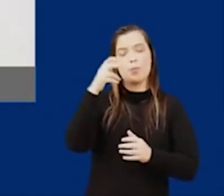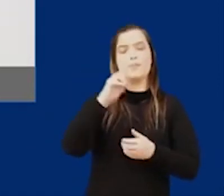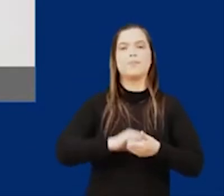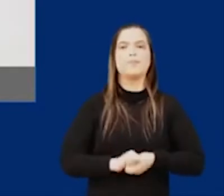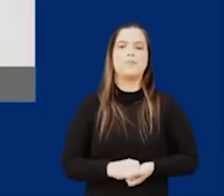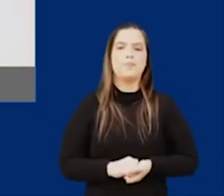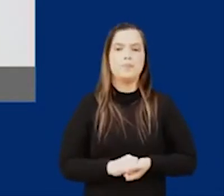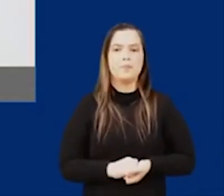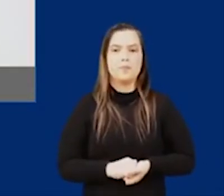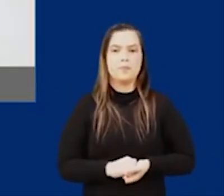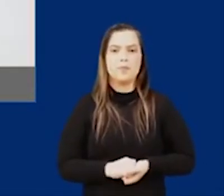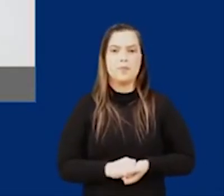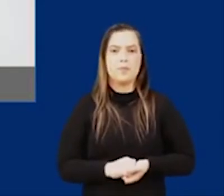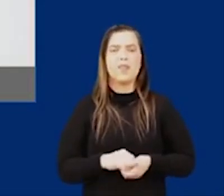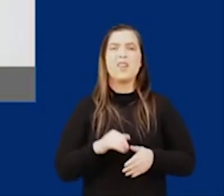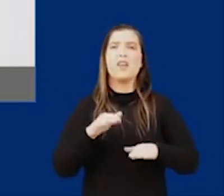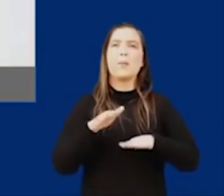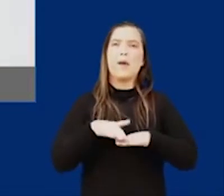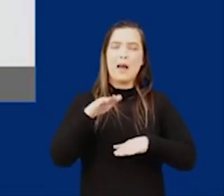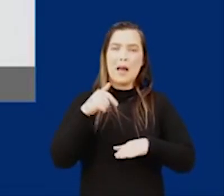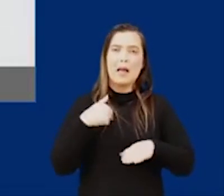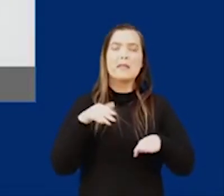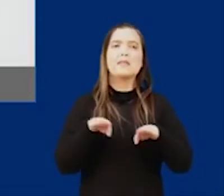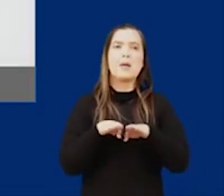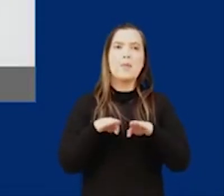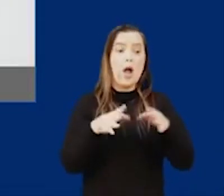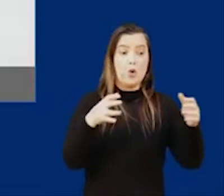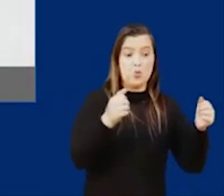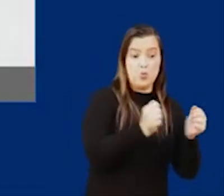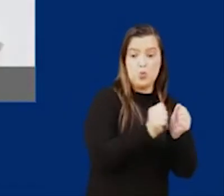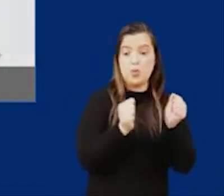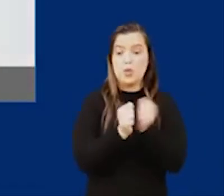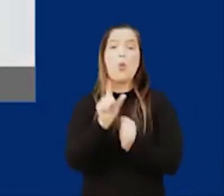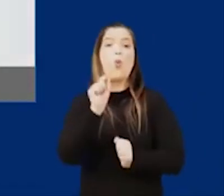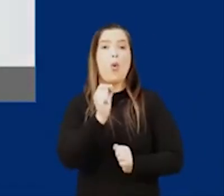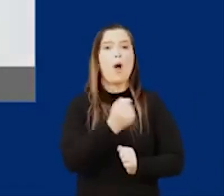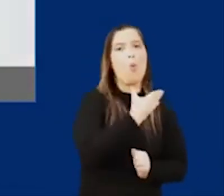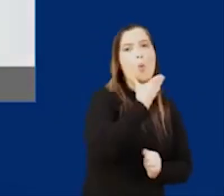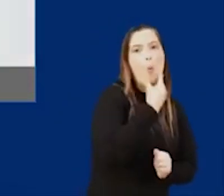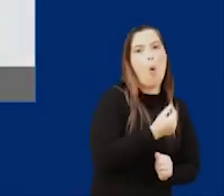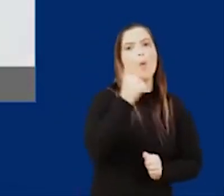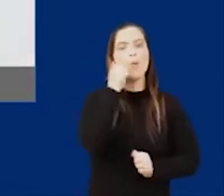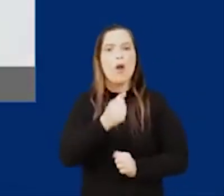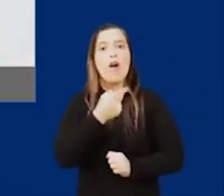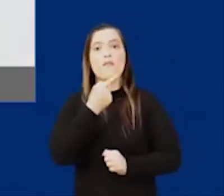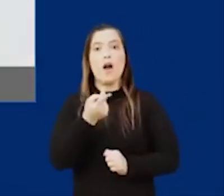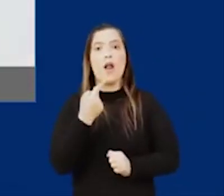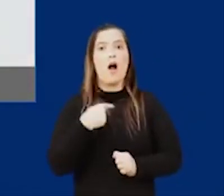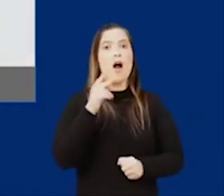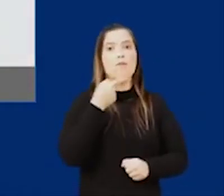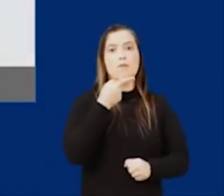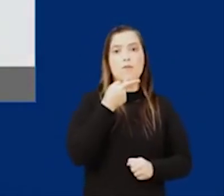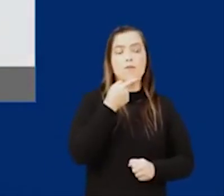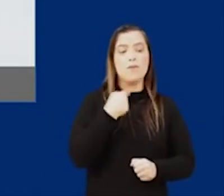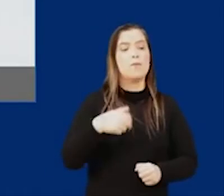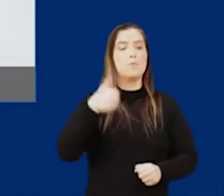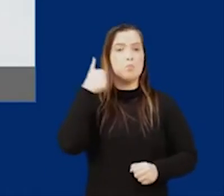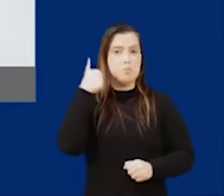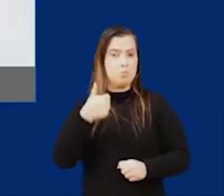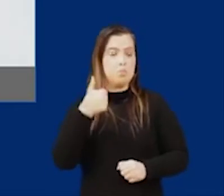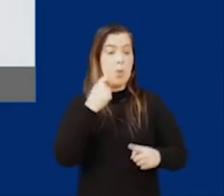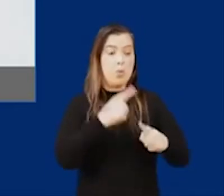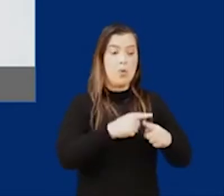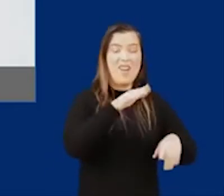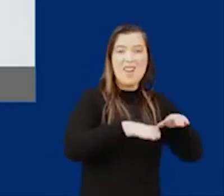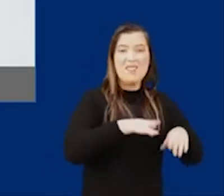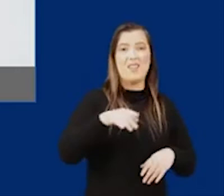E mais do que isso, juntar homens, mulheres para uma fala super positiva, né? Porque metade do